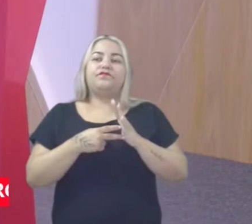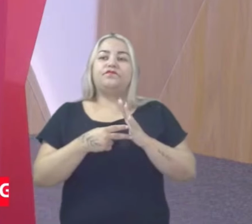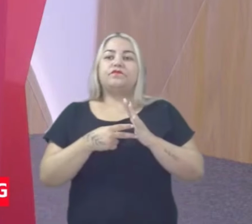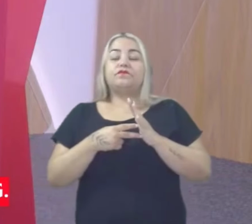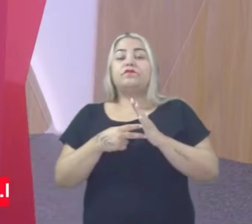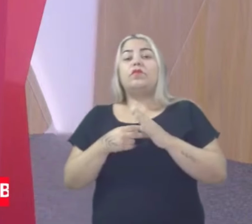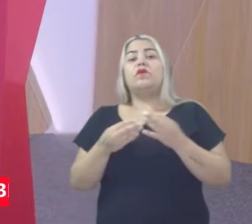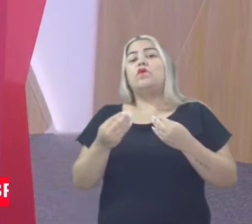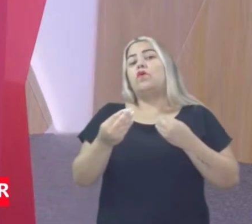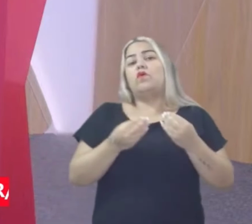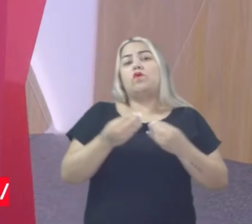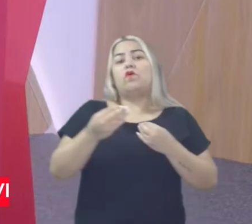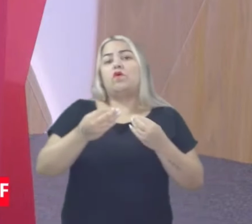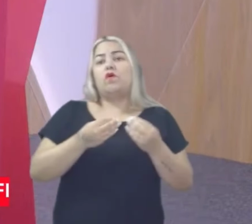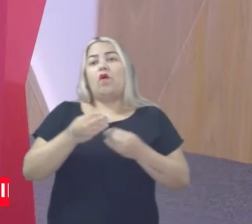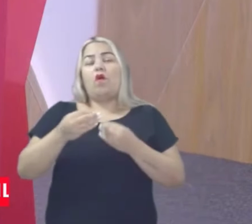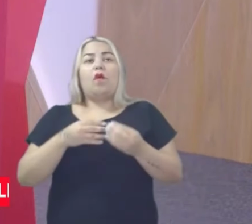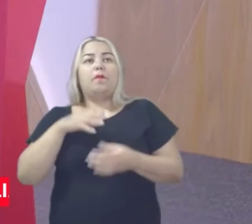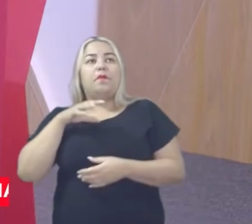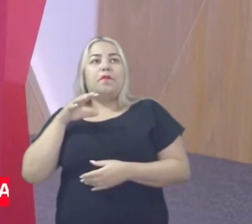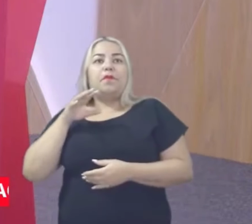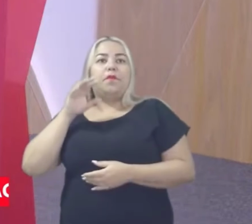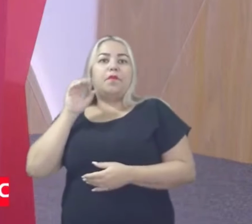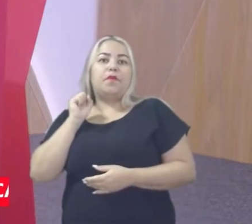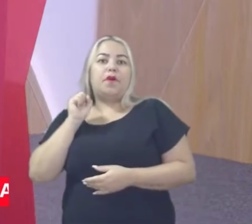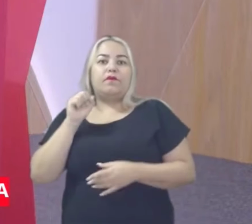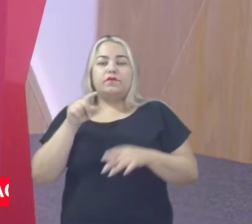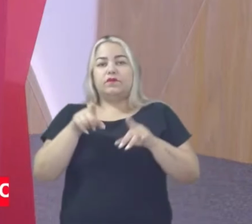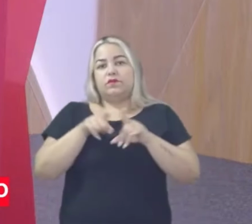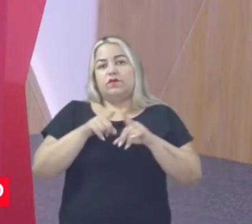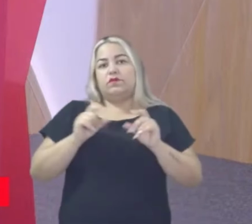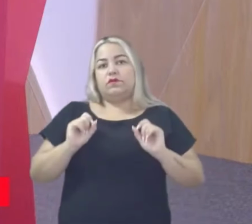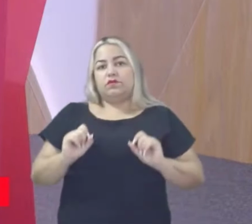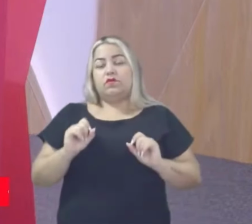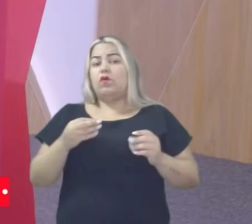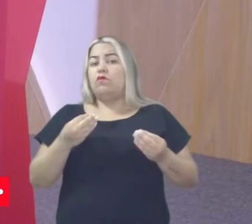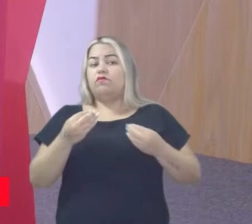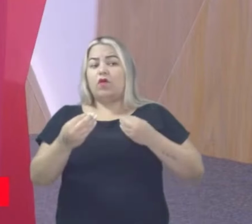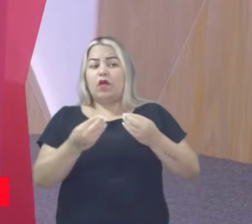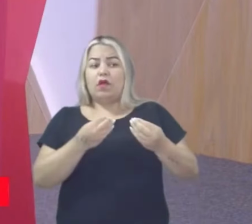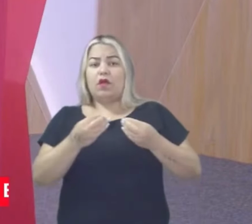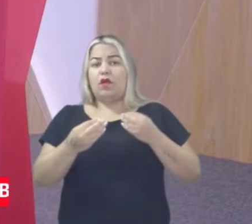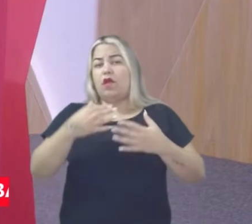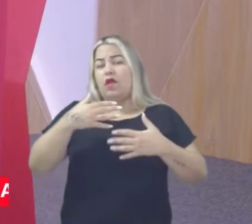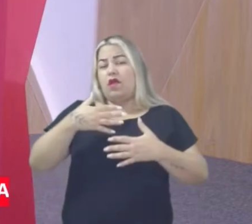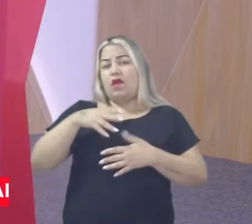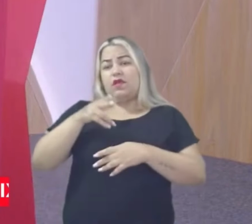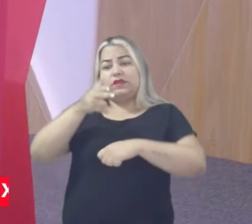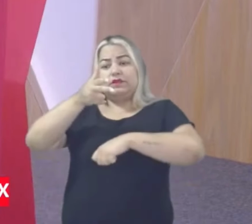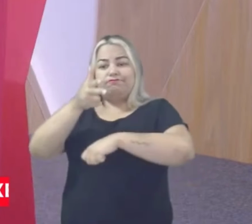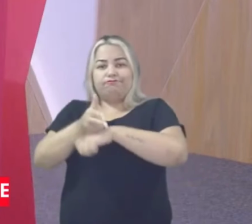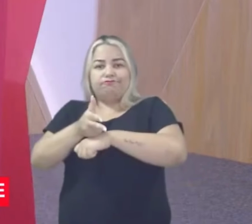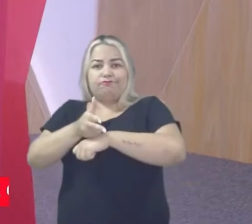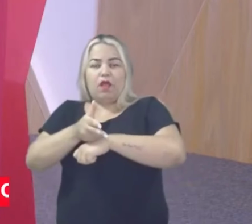De que forma a ouvidoria vai acompanhar essa implantação dessas câmeras corporais? De que forma isso vai ser feito?